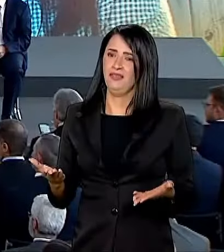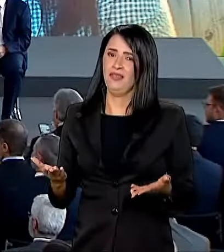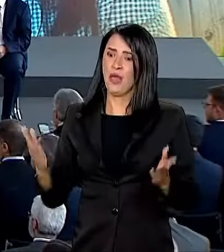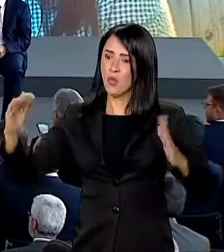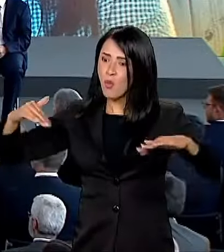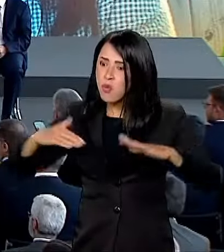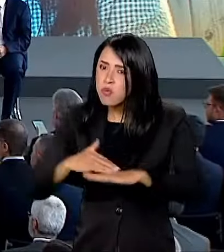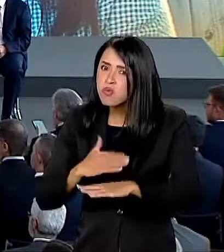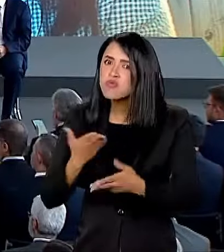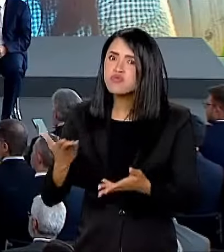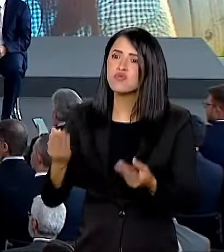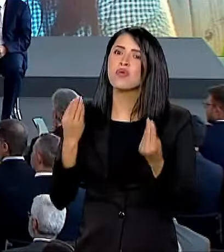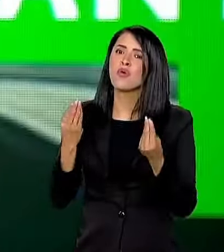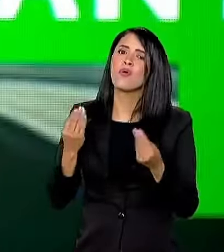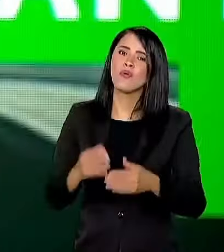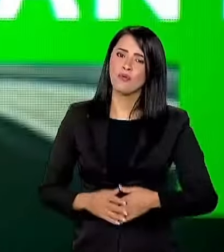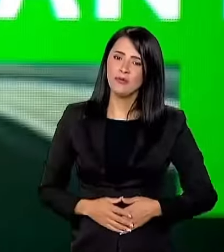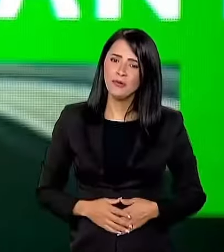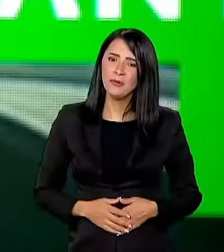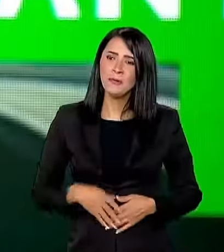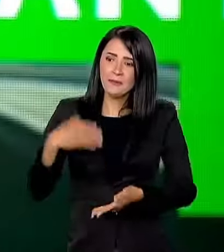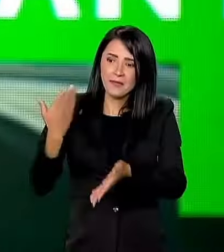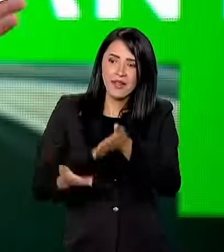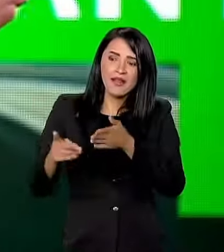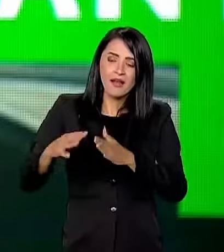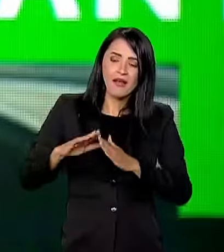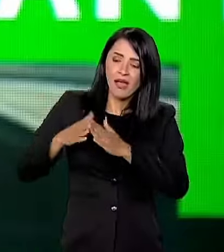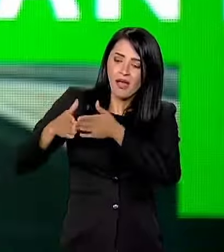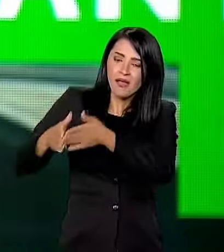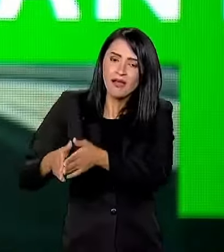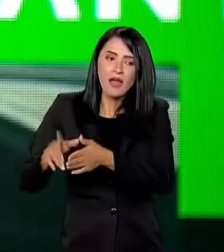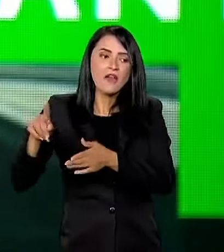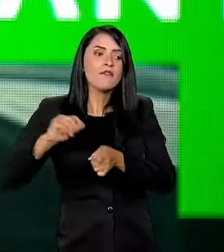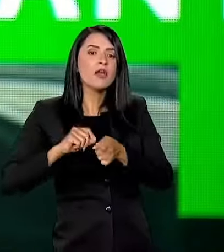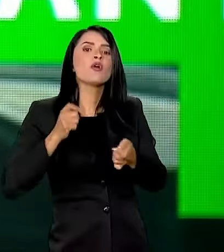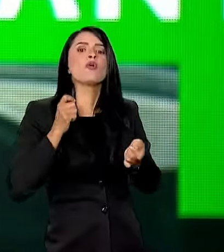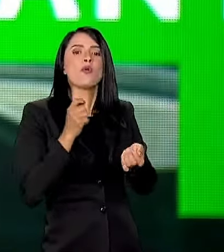altos do Oceano Atlântico? O que que eles fizeram? Compraram.